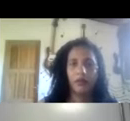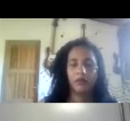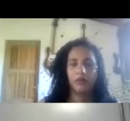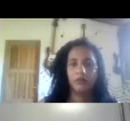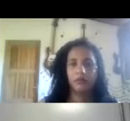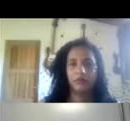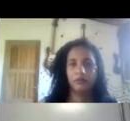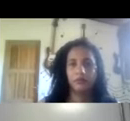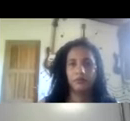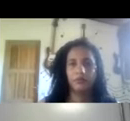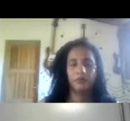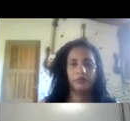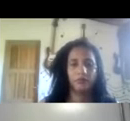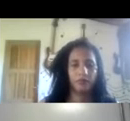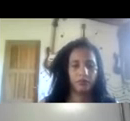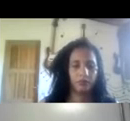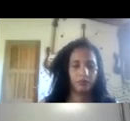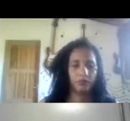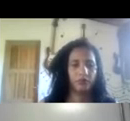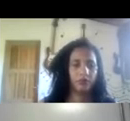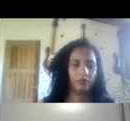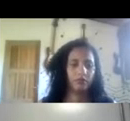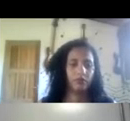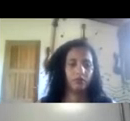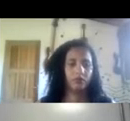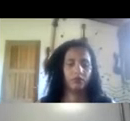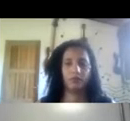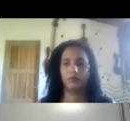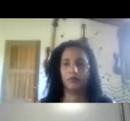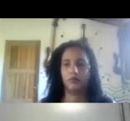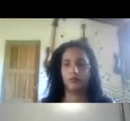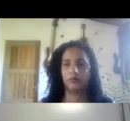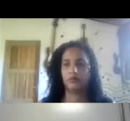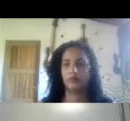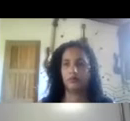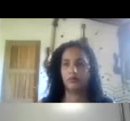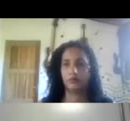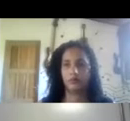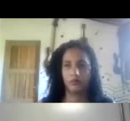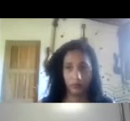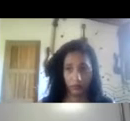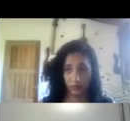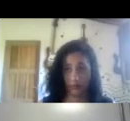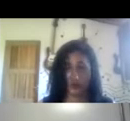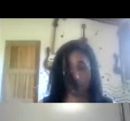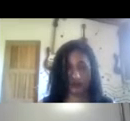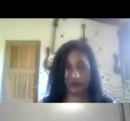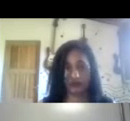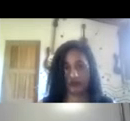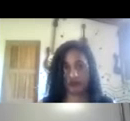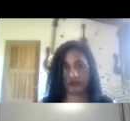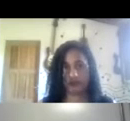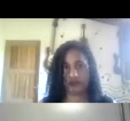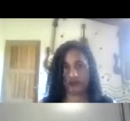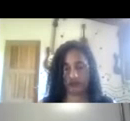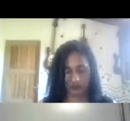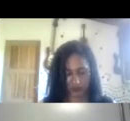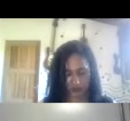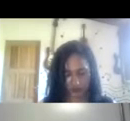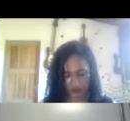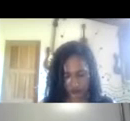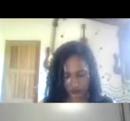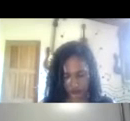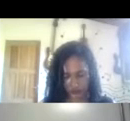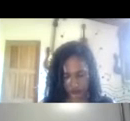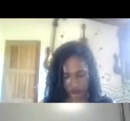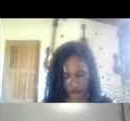depois, na verdade, a gente começou a questão da evolução, se eu pensar de 2004, 2003, 2004 para agora, muita coisa mudou, nós estamos falando